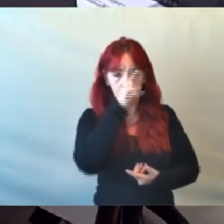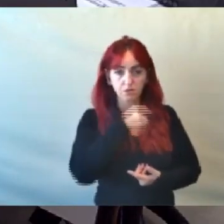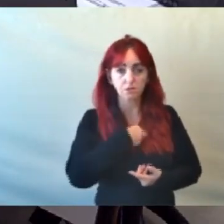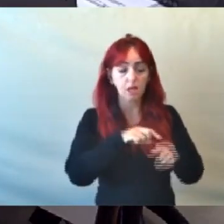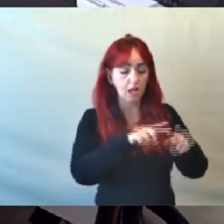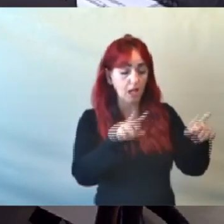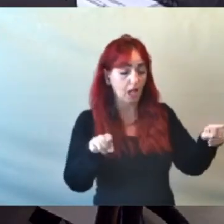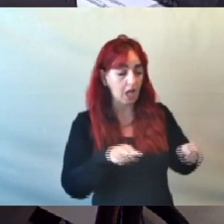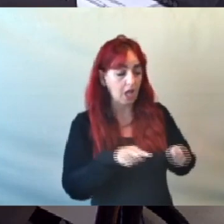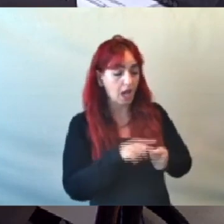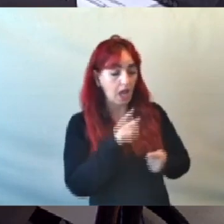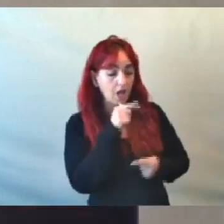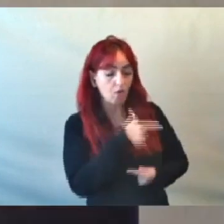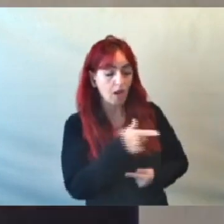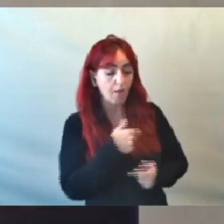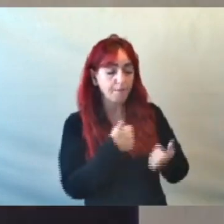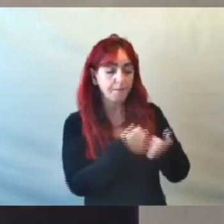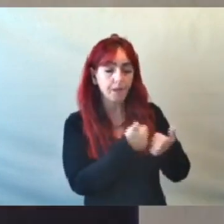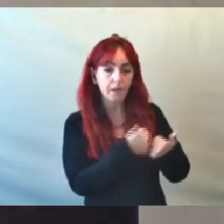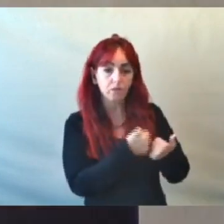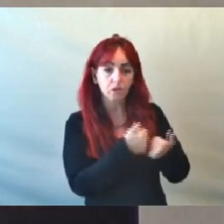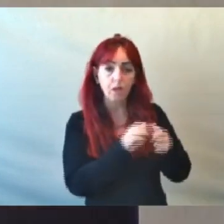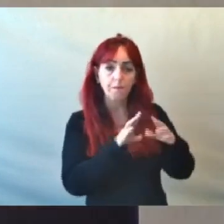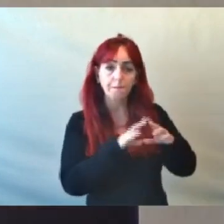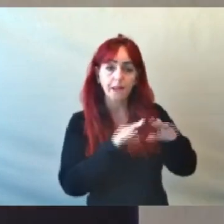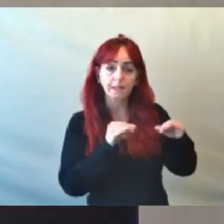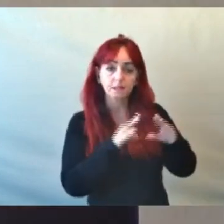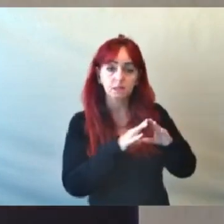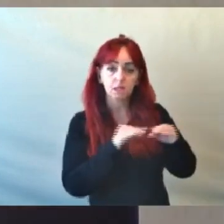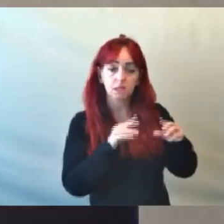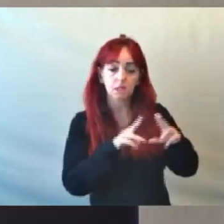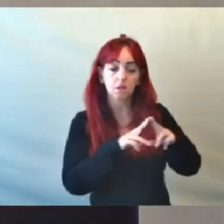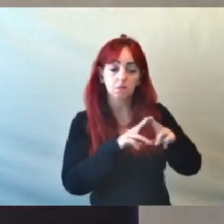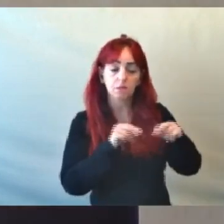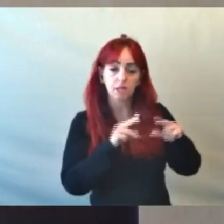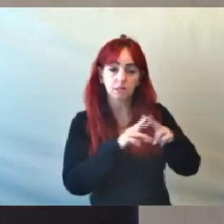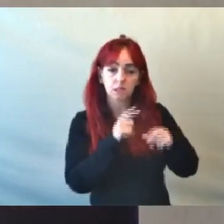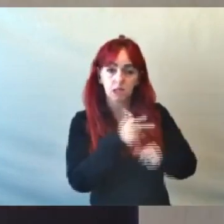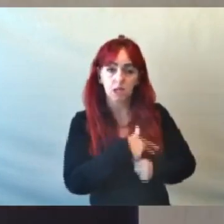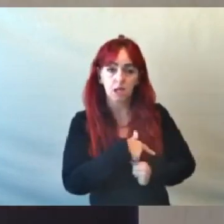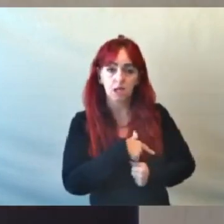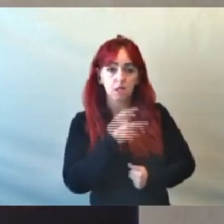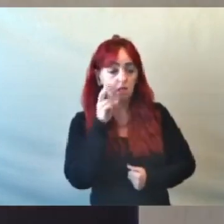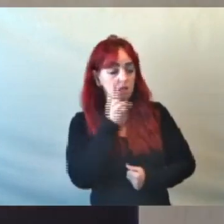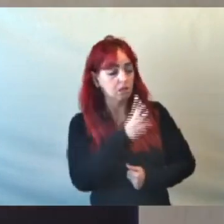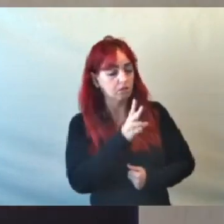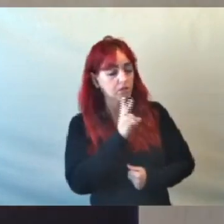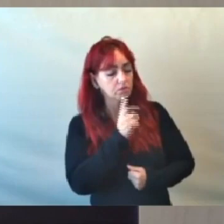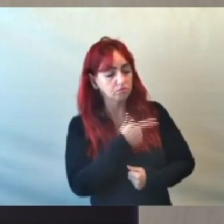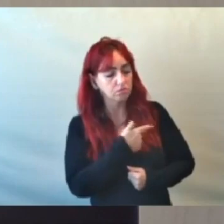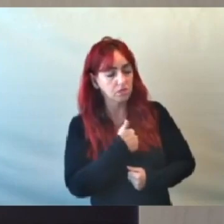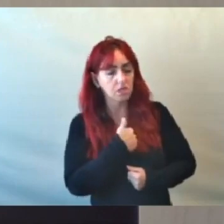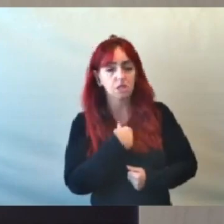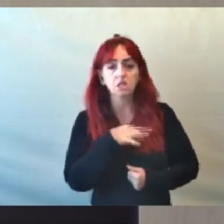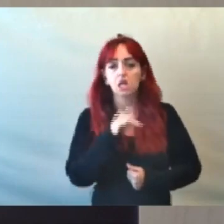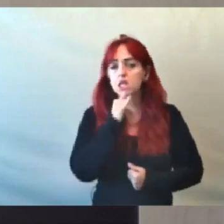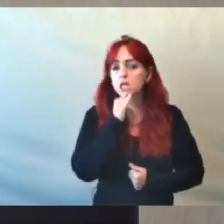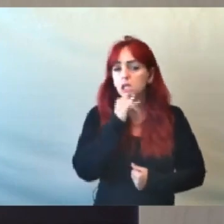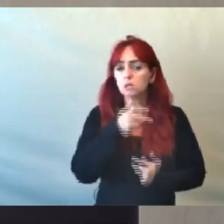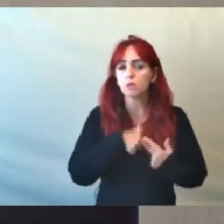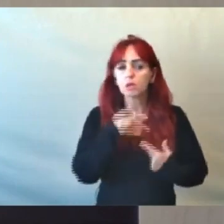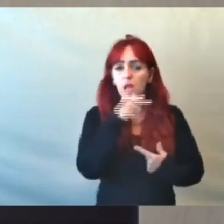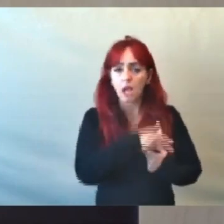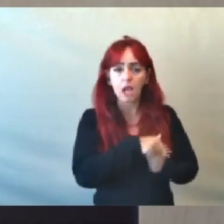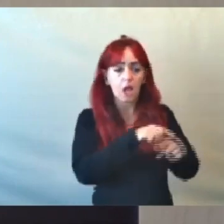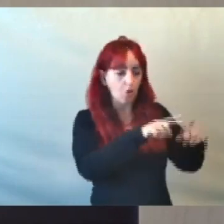gente estar num ambiente daquele e lembrar da Pampulha, que nós temos lá um lago muito maior, que também já